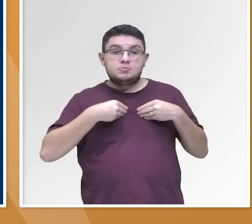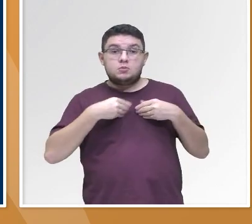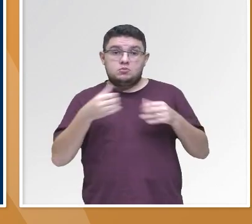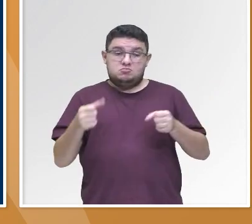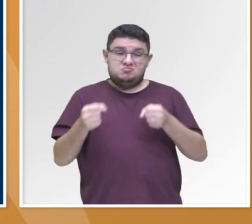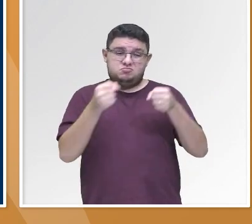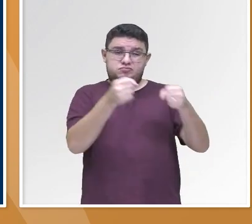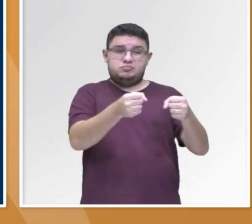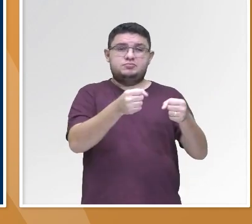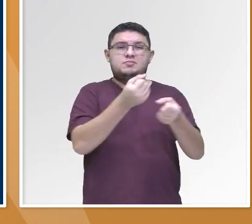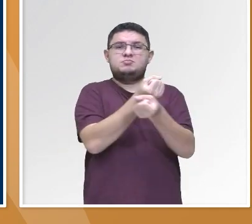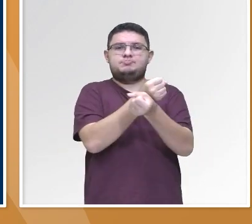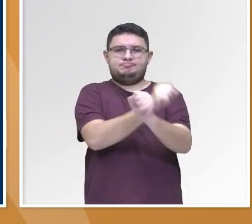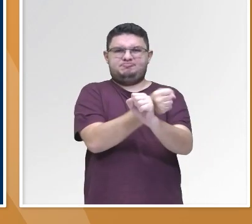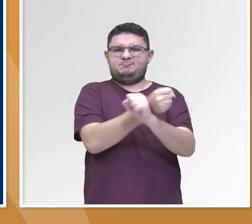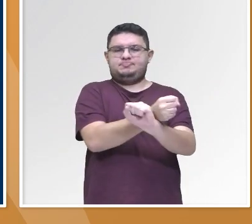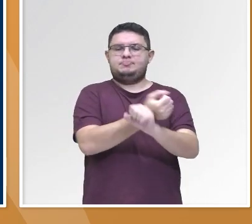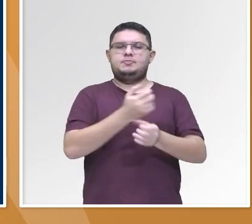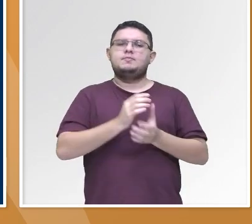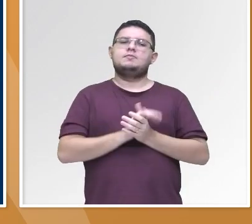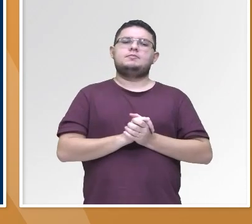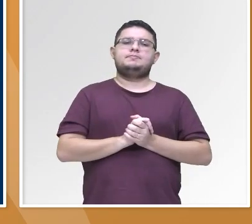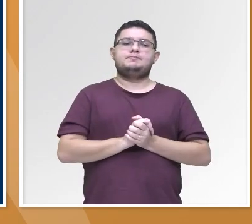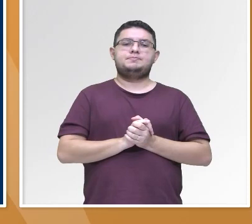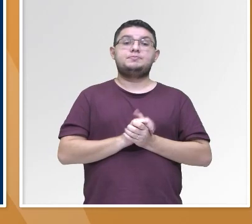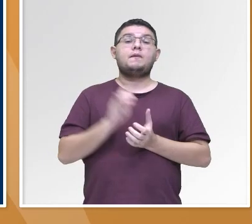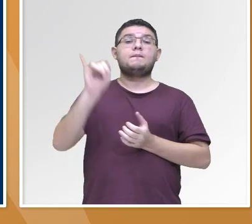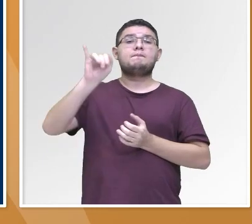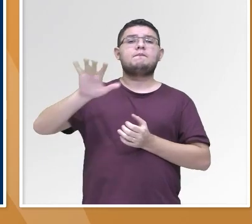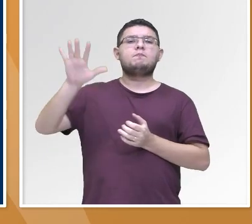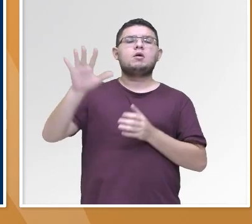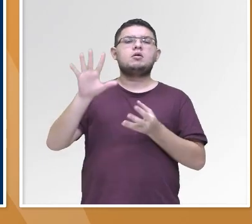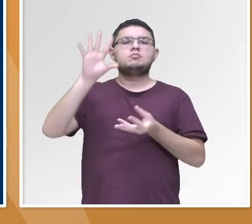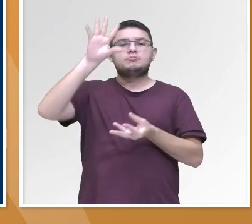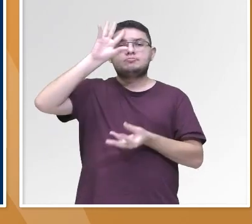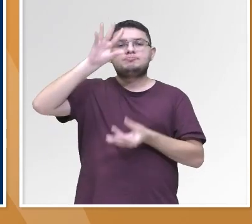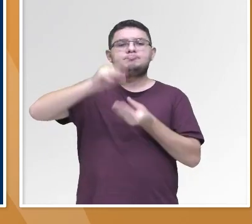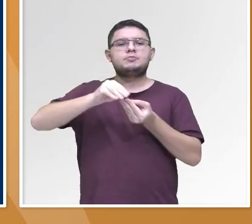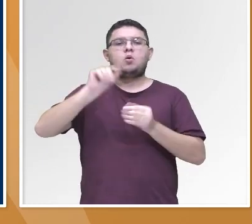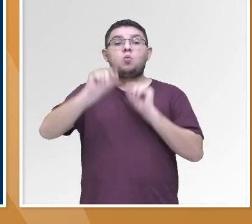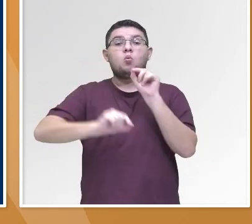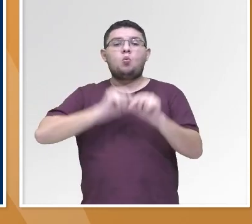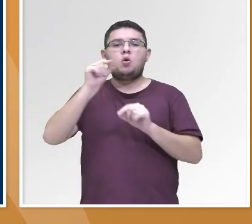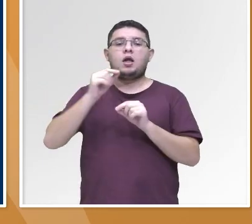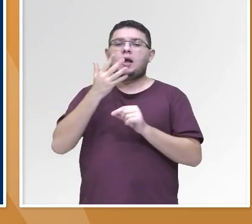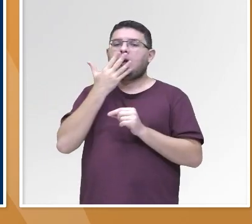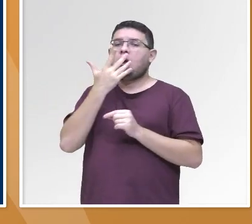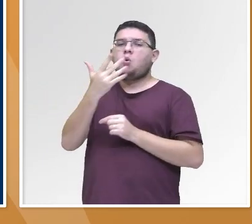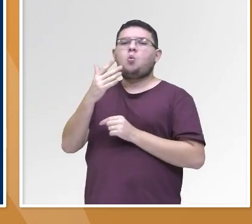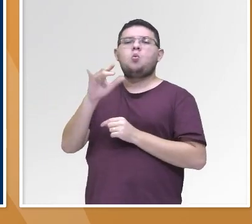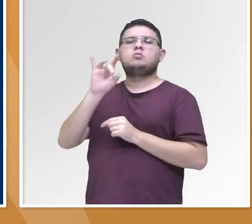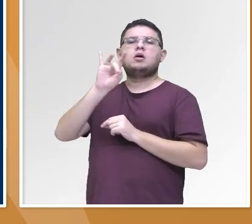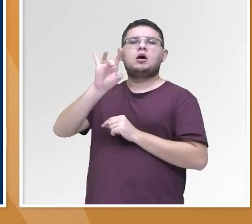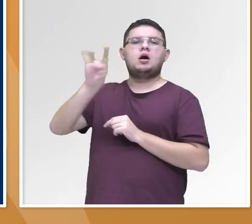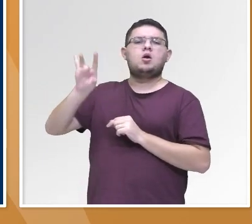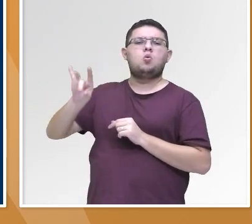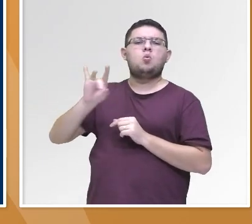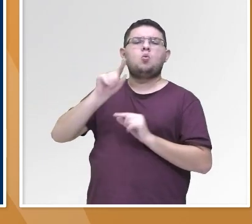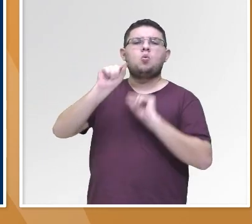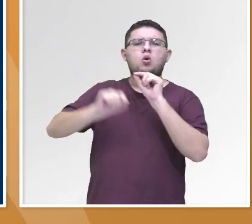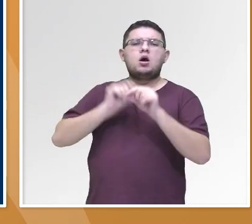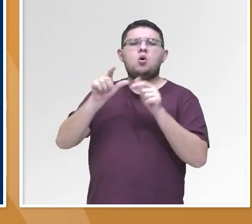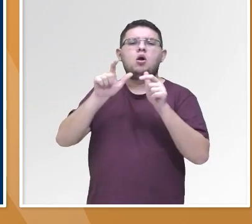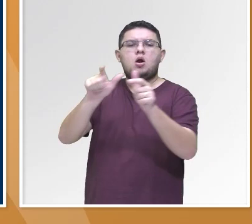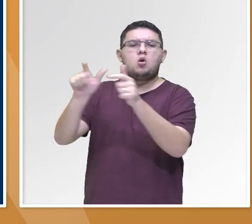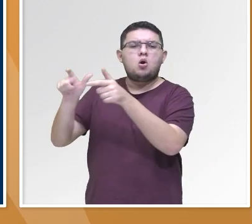nossa última imagem, nós temos ali um mapa que cada cor representa um local específico